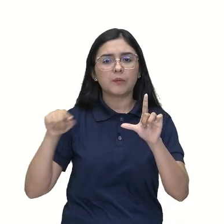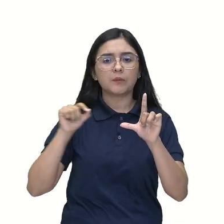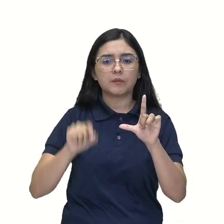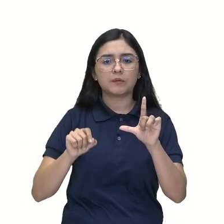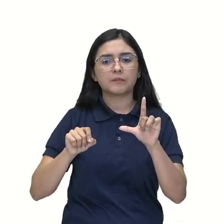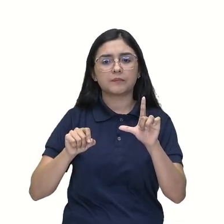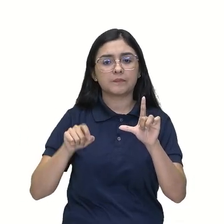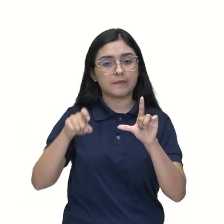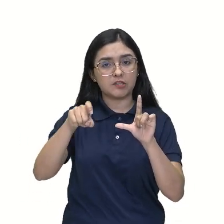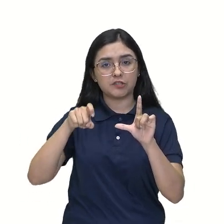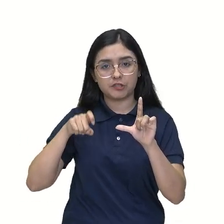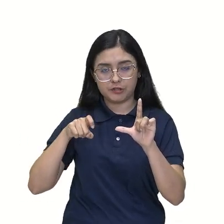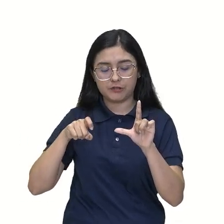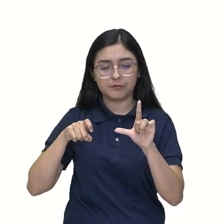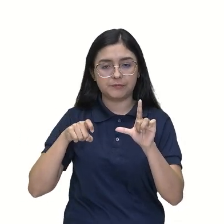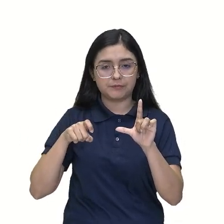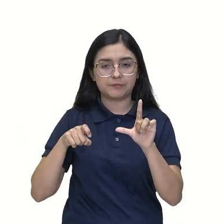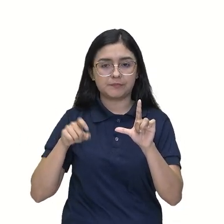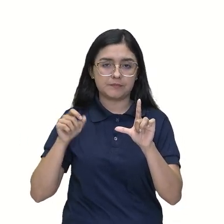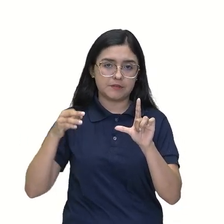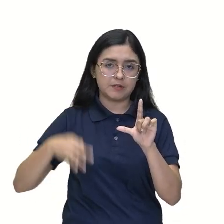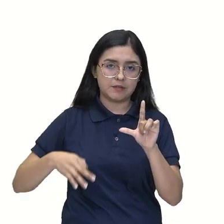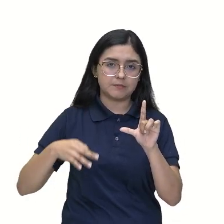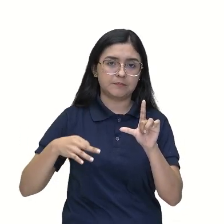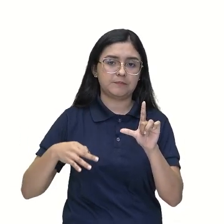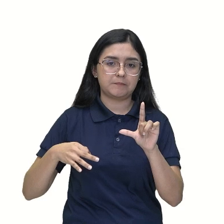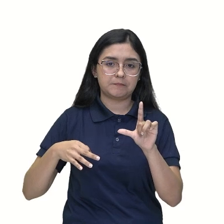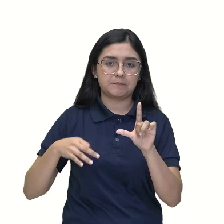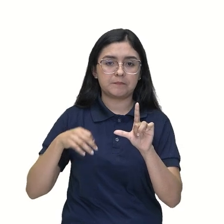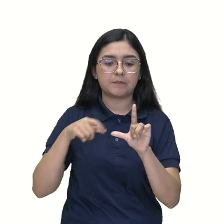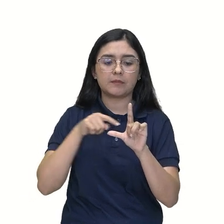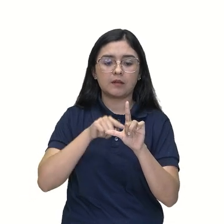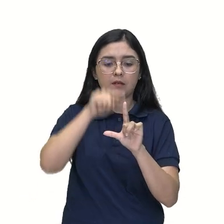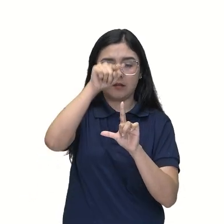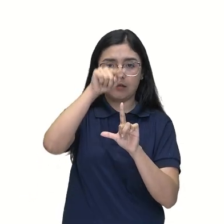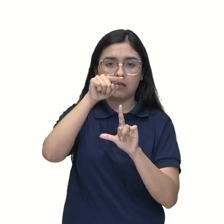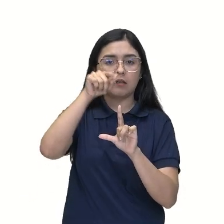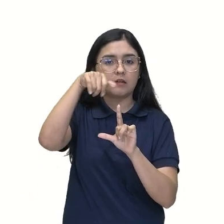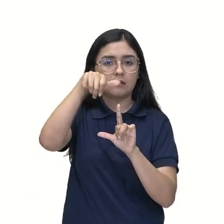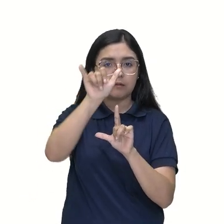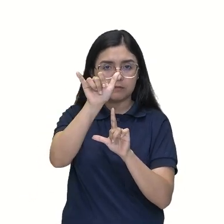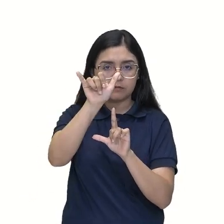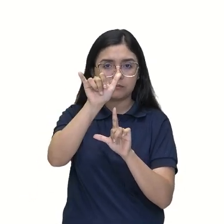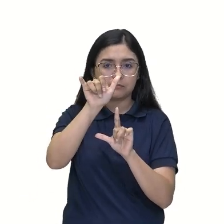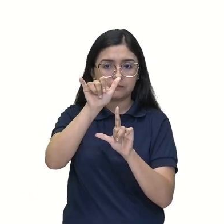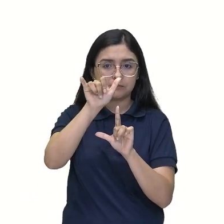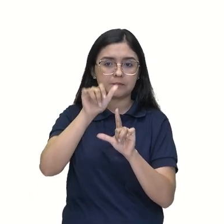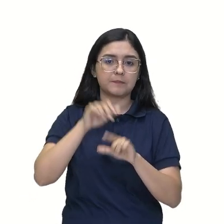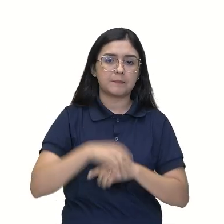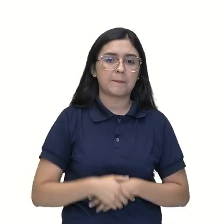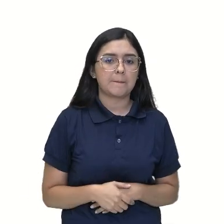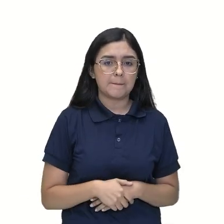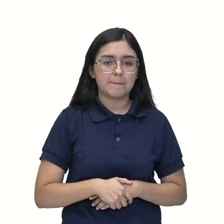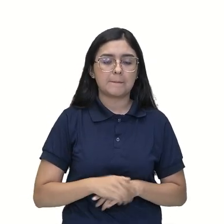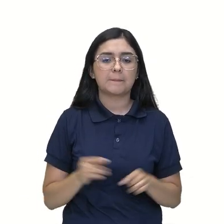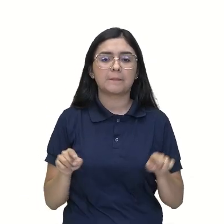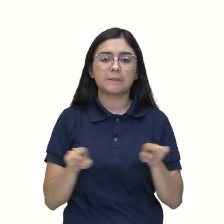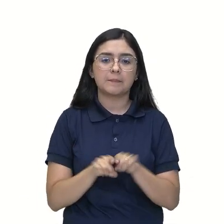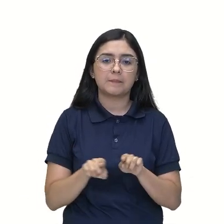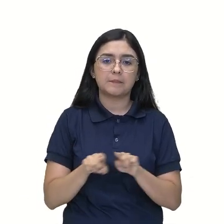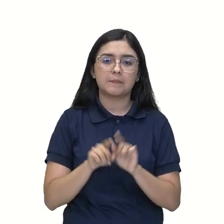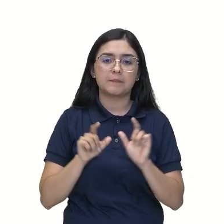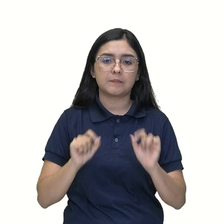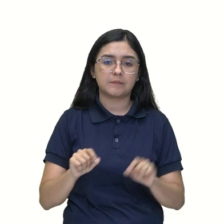é o eixo x, tudo bem? E esse aqui é o eixo y. O eixo x também é conhecido como eixo